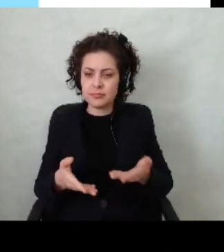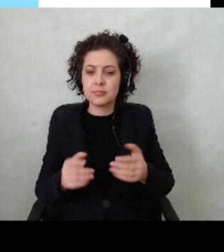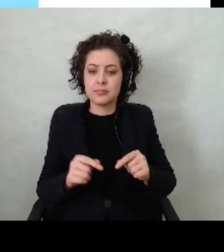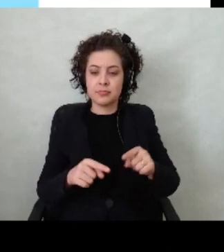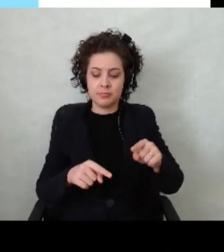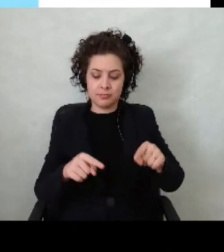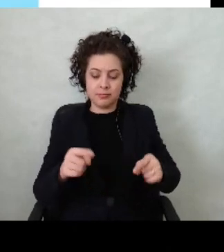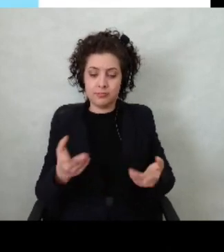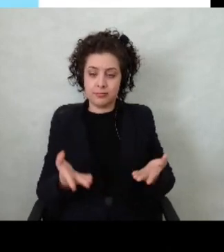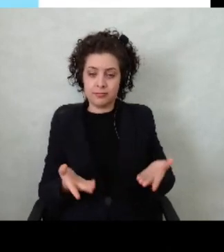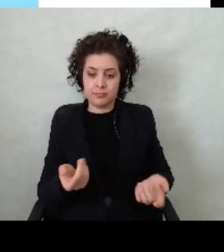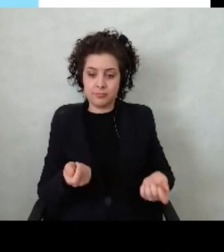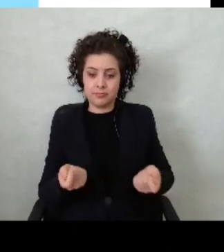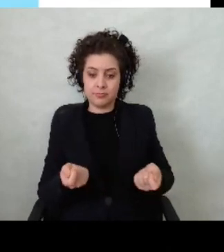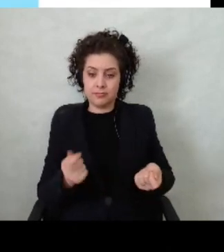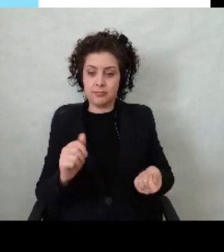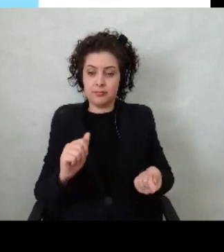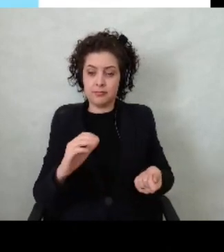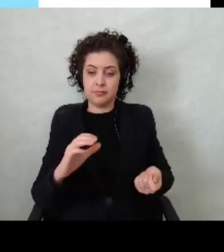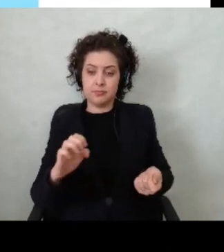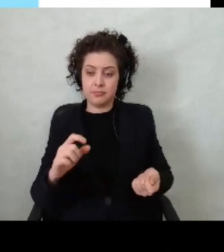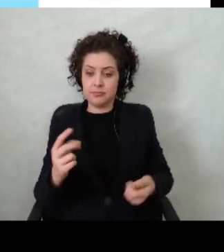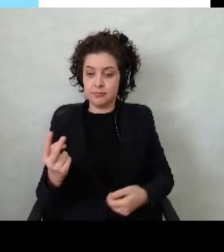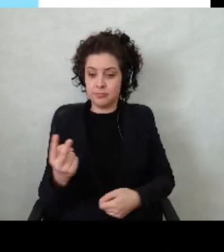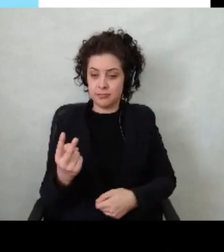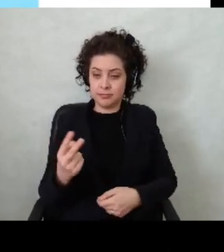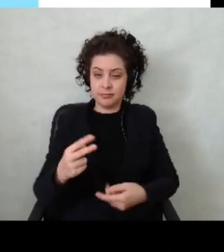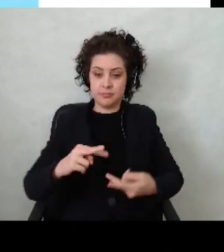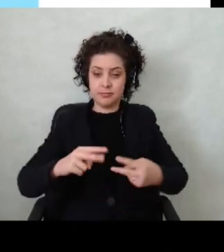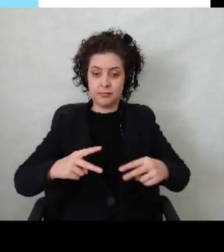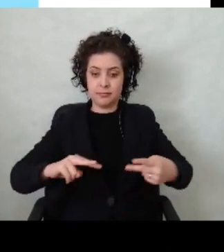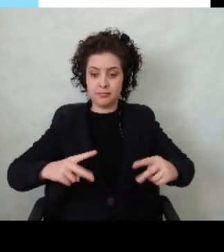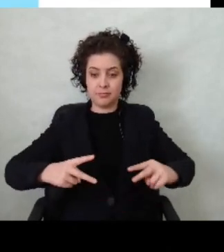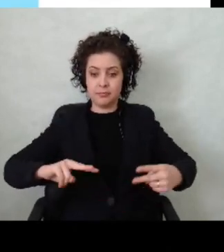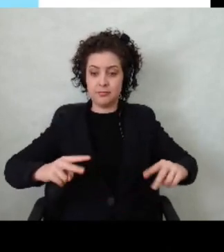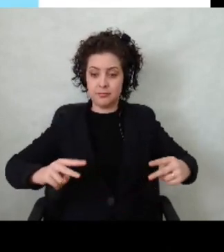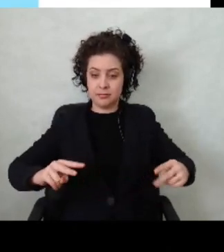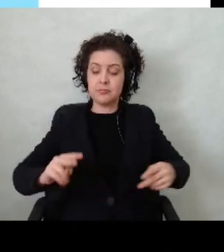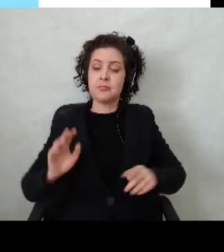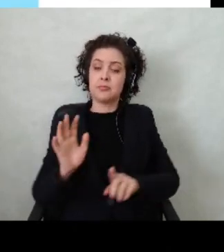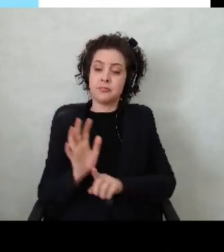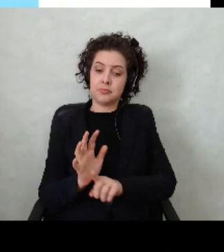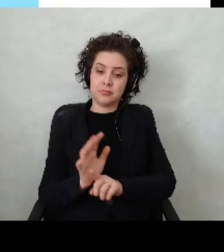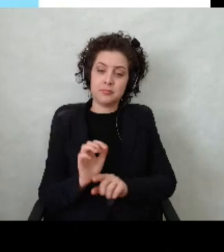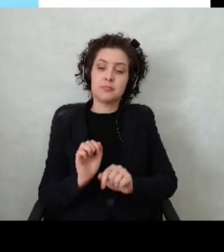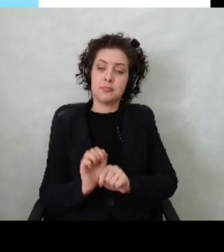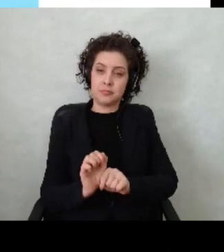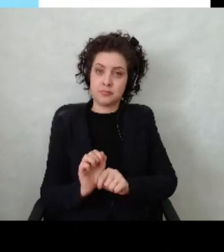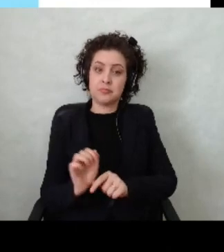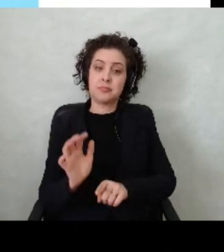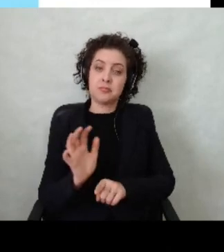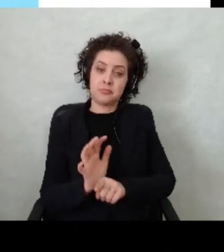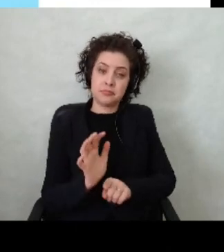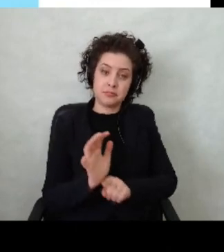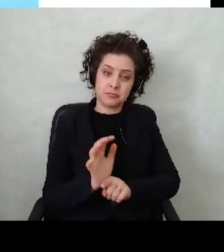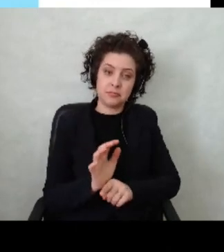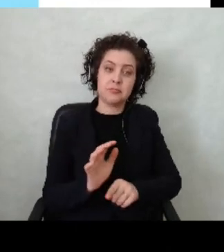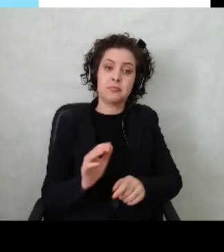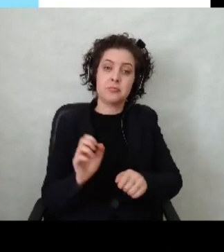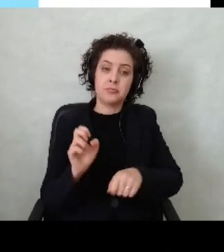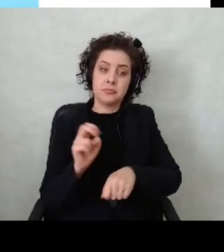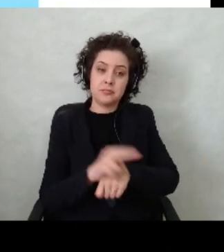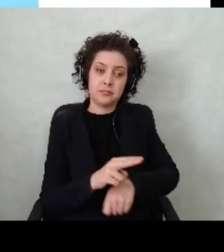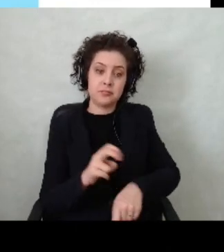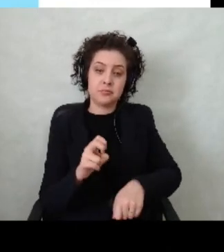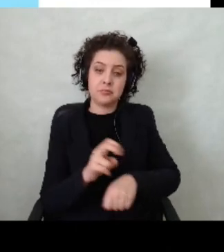ACE2 e, consequentemente, essa modulação pode interferir na entrada do vírus. Além disso, já é bem descrito na